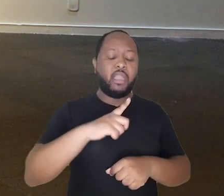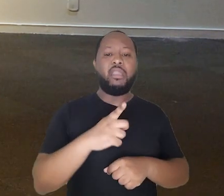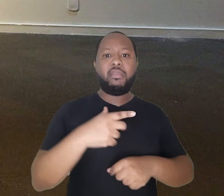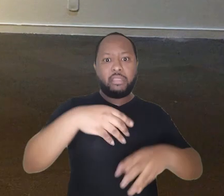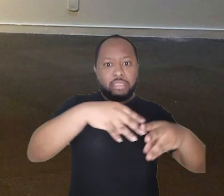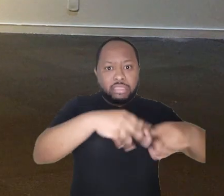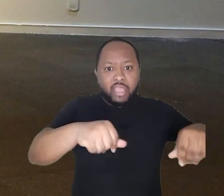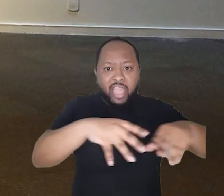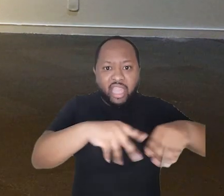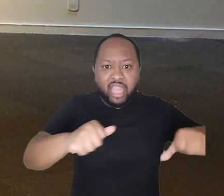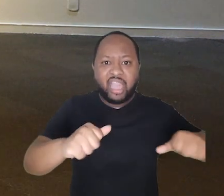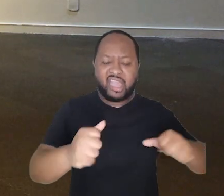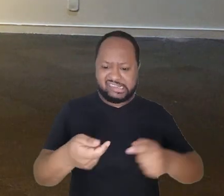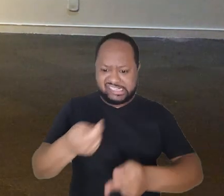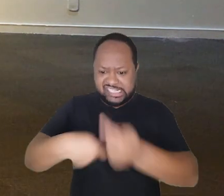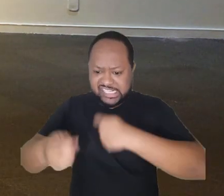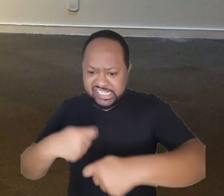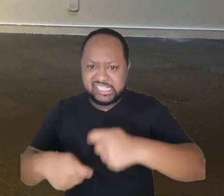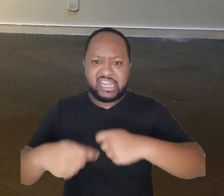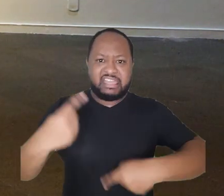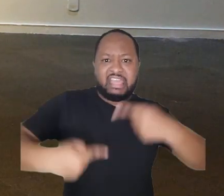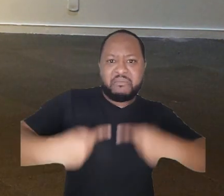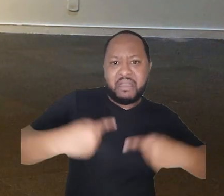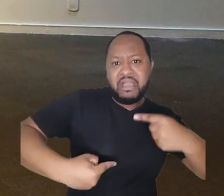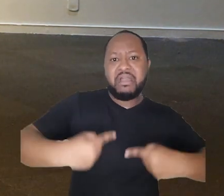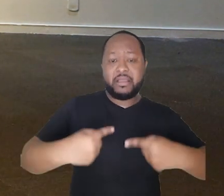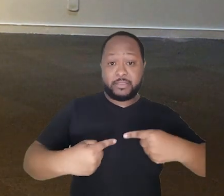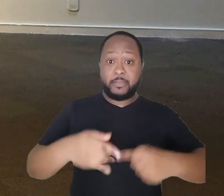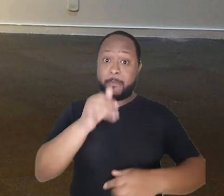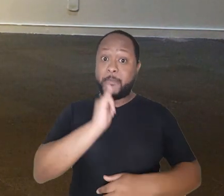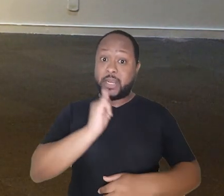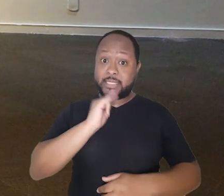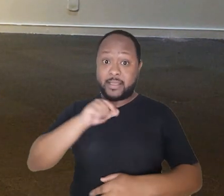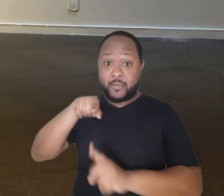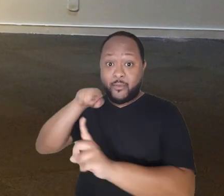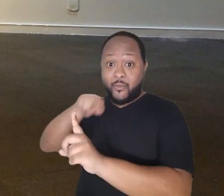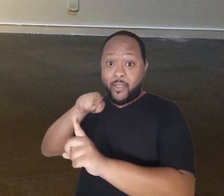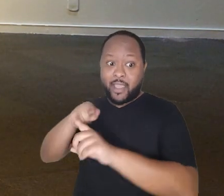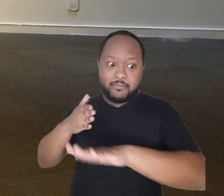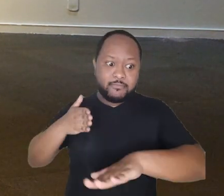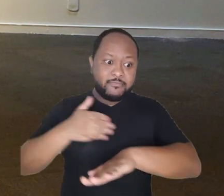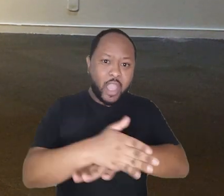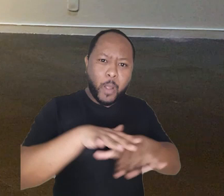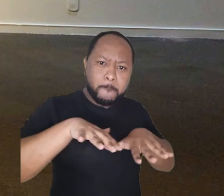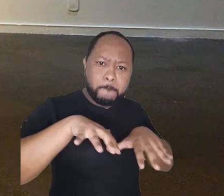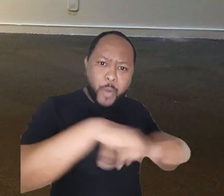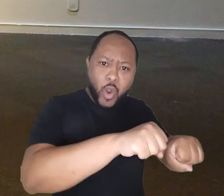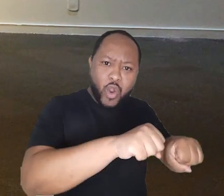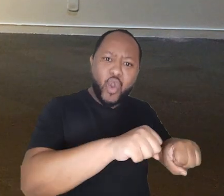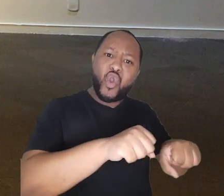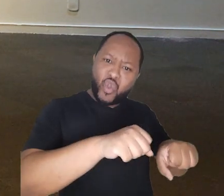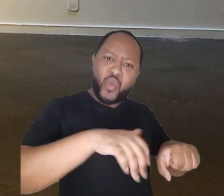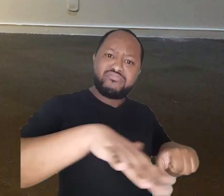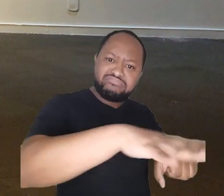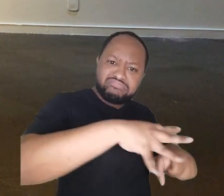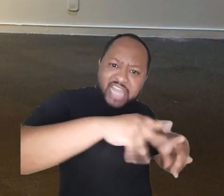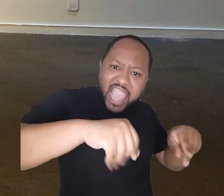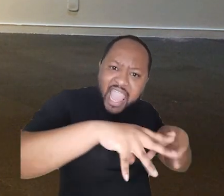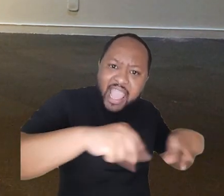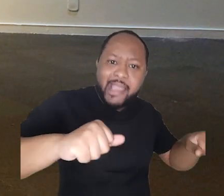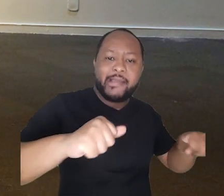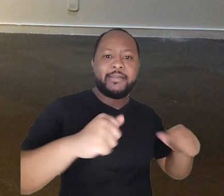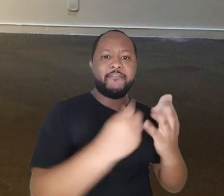de latifúndio. Por exemplo, quando ele participa de ocupações em territórios,